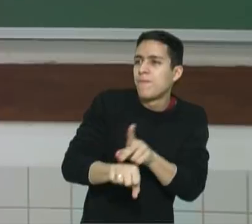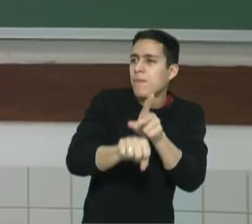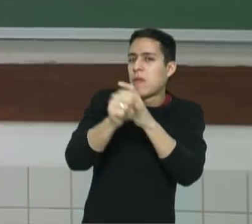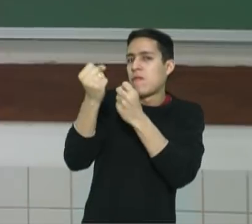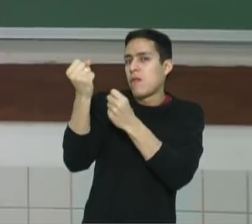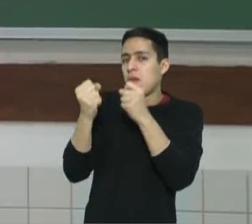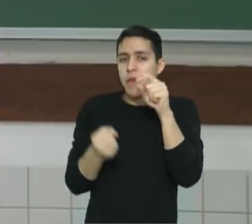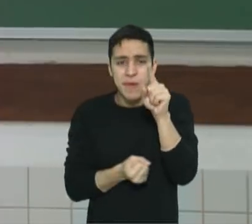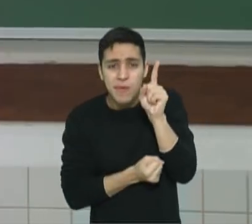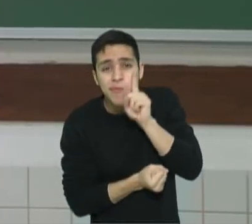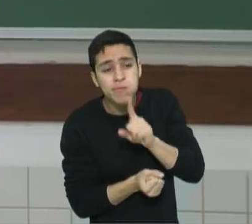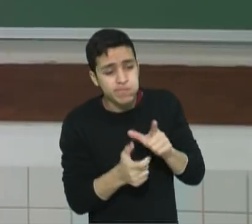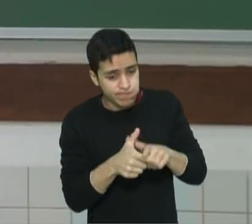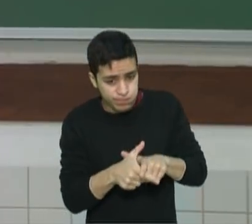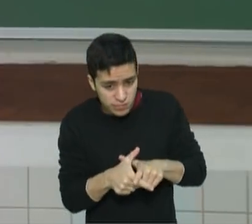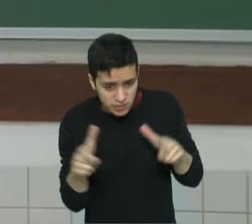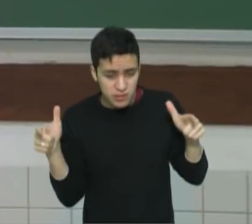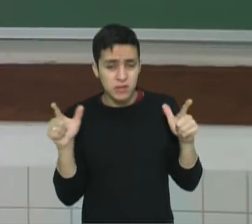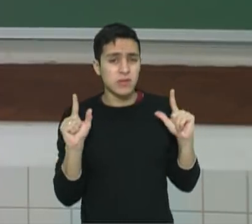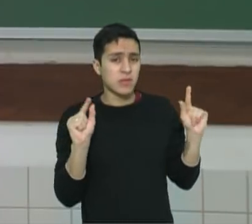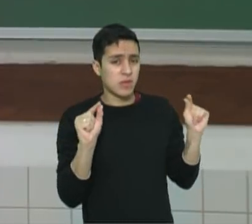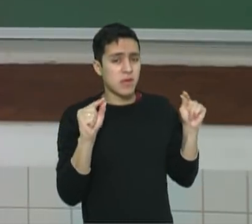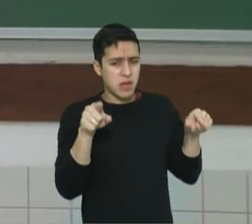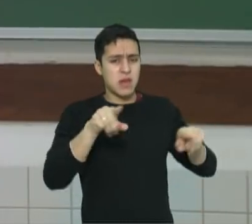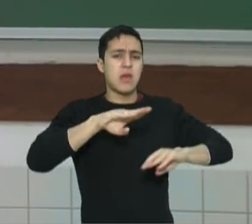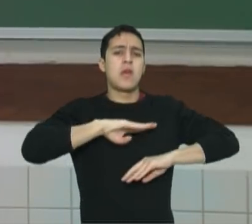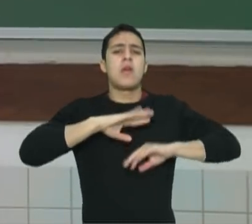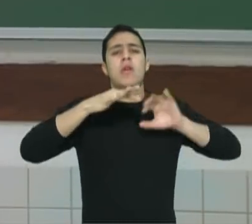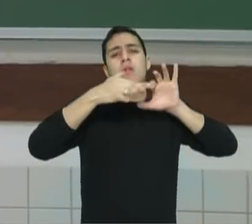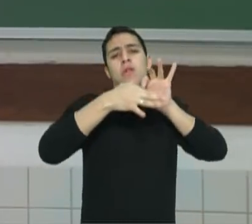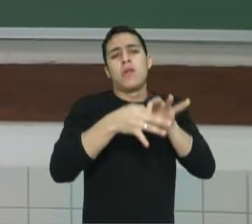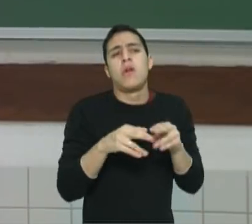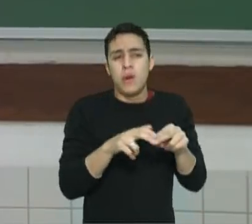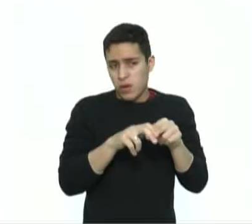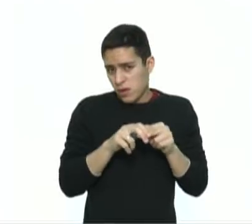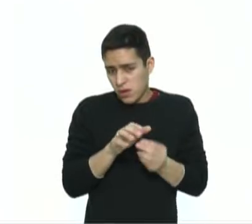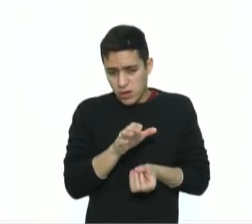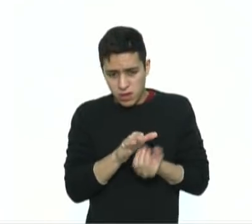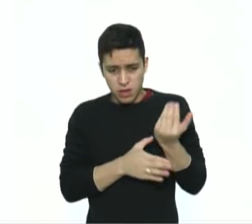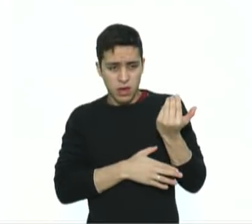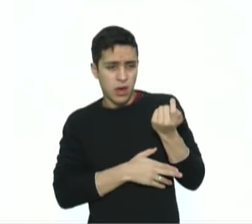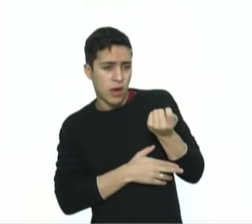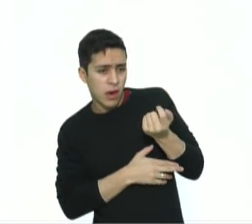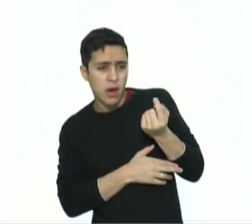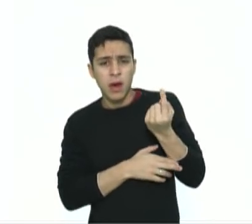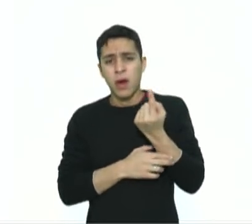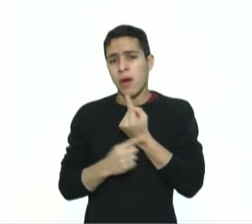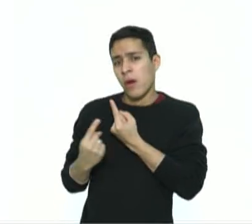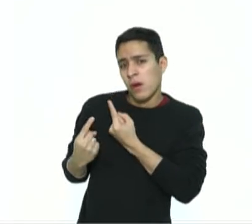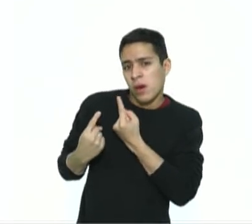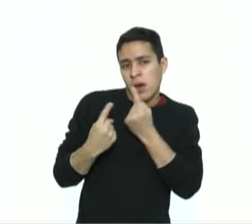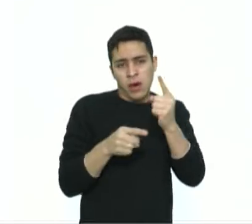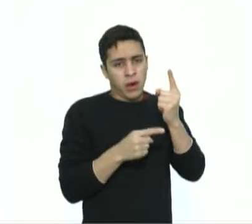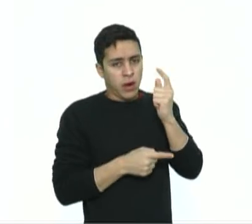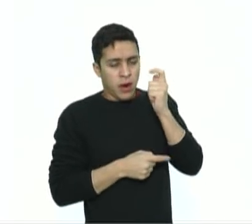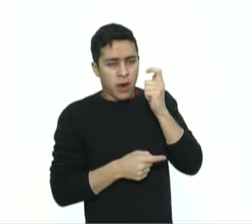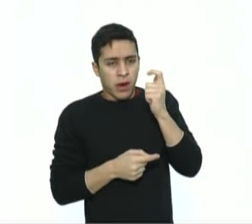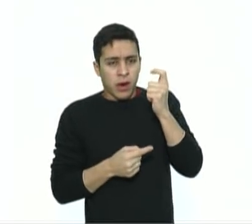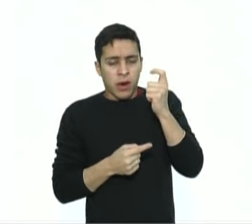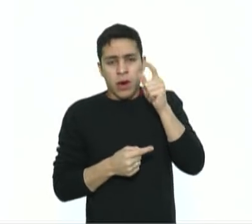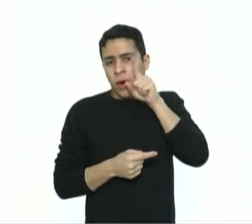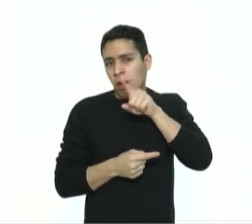Os Estados Unidos vão crescendo dentro dessa situação. Por isso que aqui aparece pouca oposição mundial. Você percebe